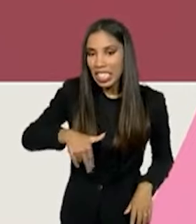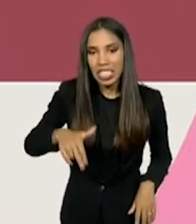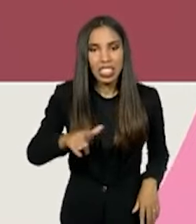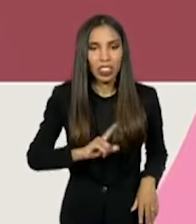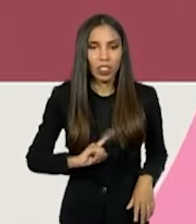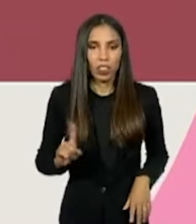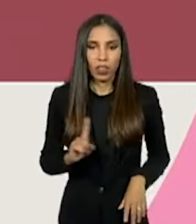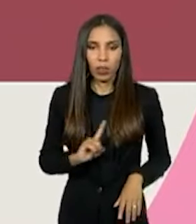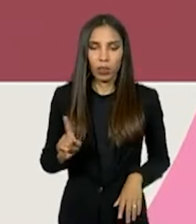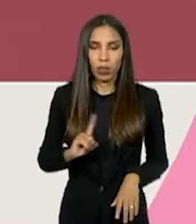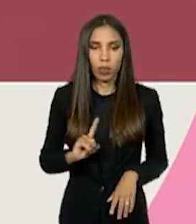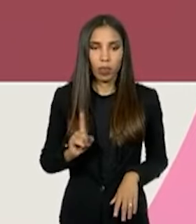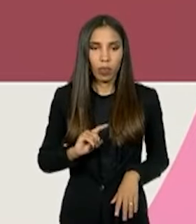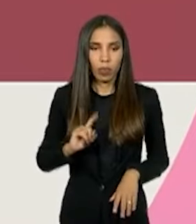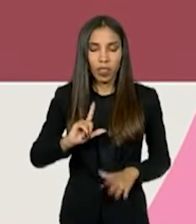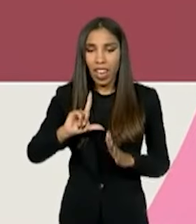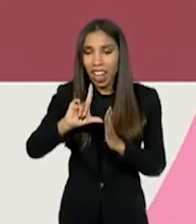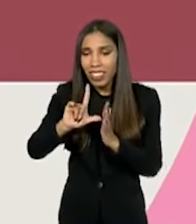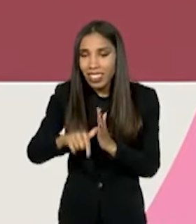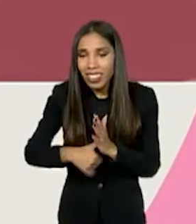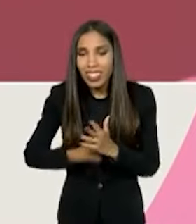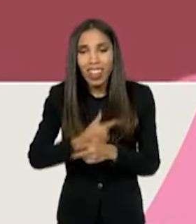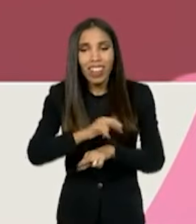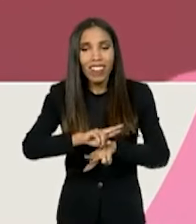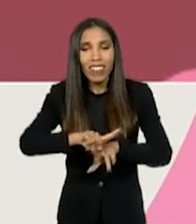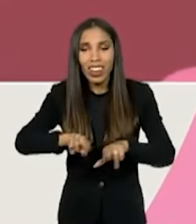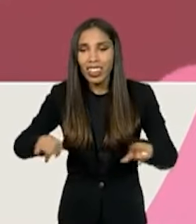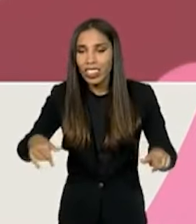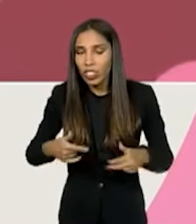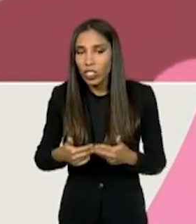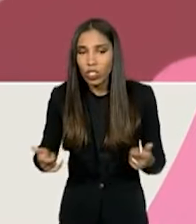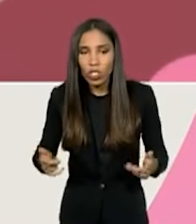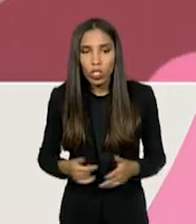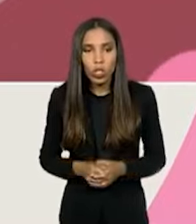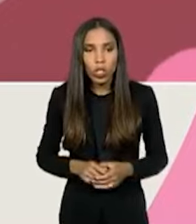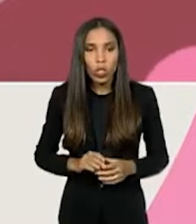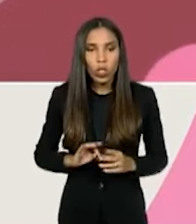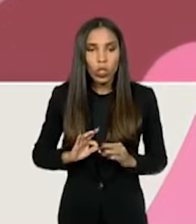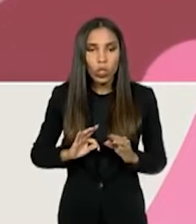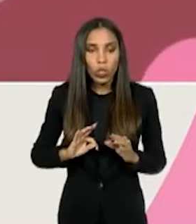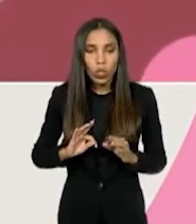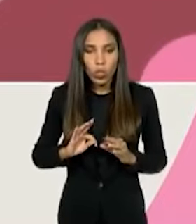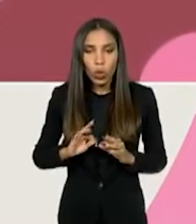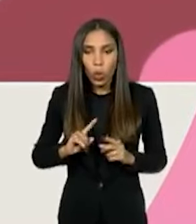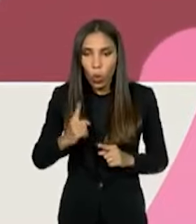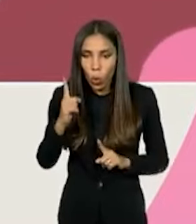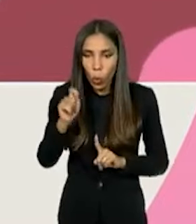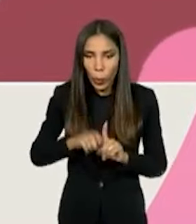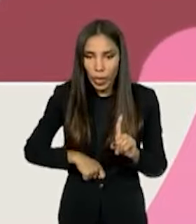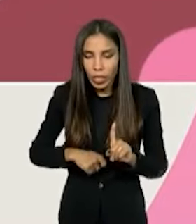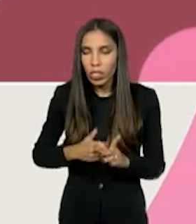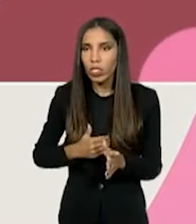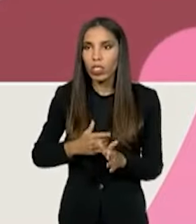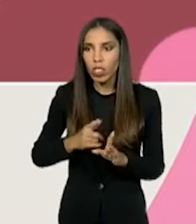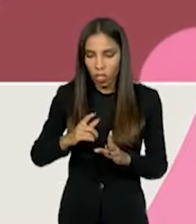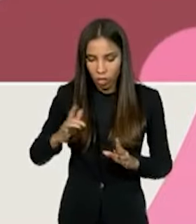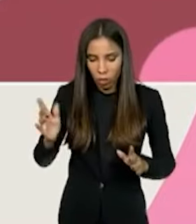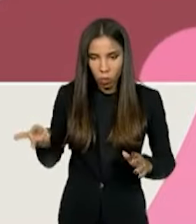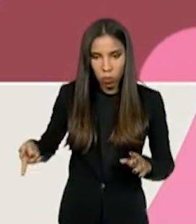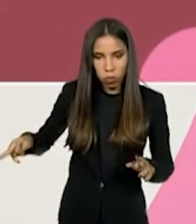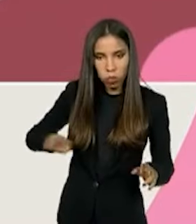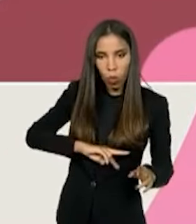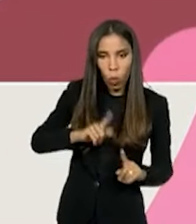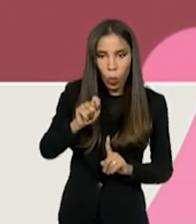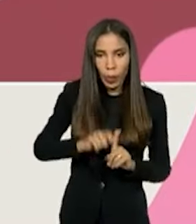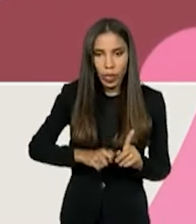então assim ele ficou muito atrasado em várias coisas nesse sentido só que ele foi andar tudo começou depois do transplante um mês depois ele ele começou a andar e ele tá com